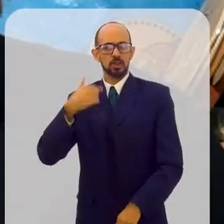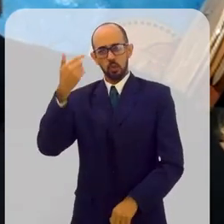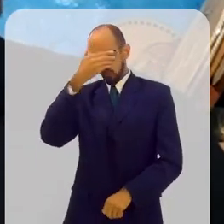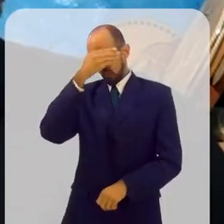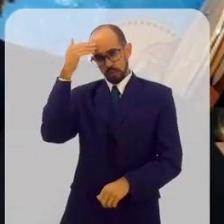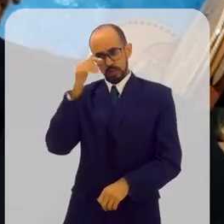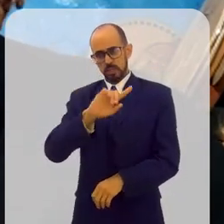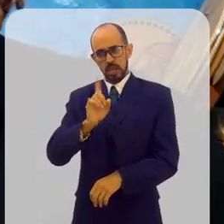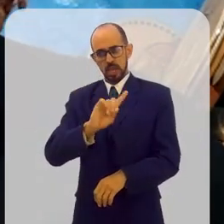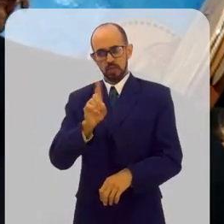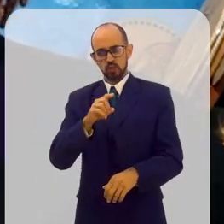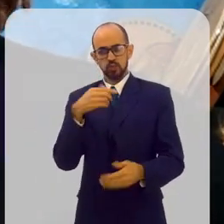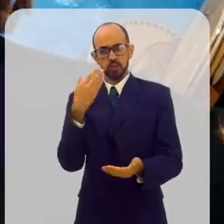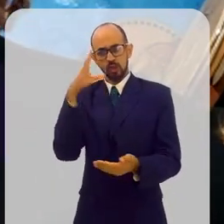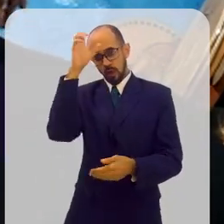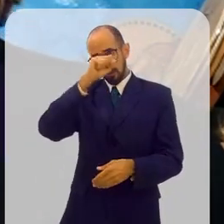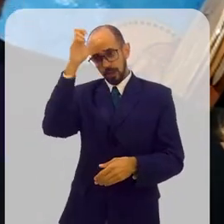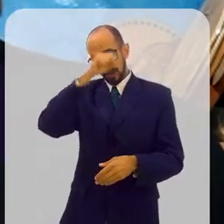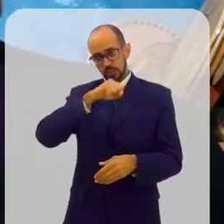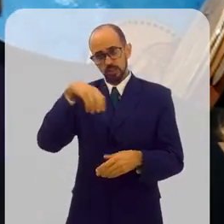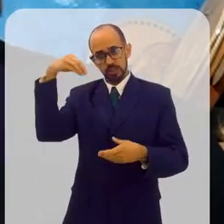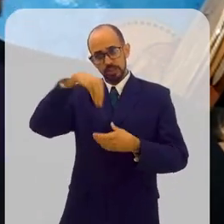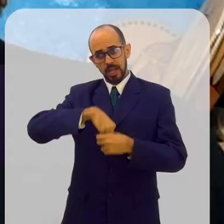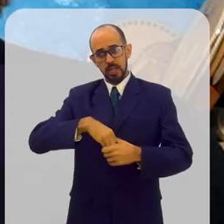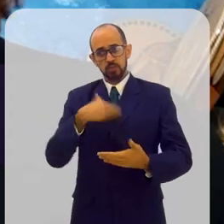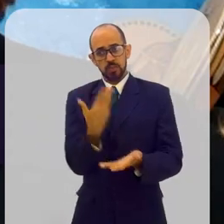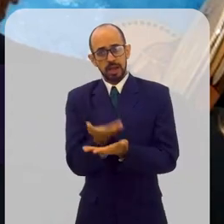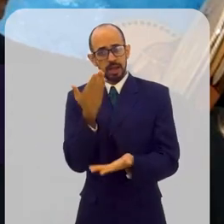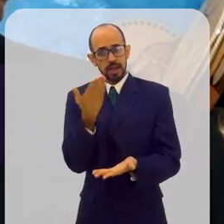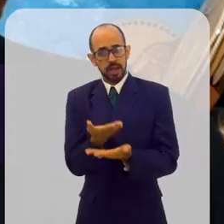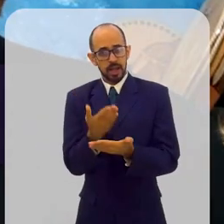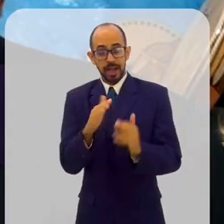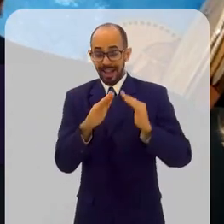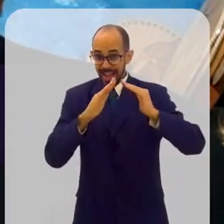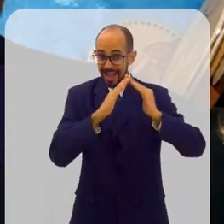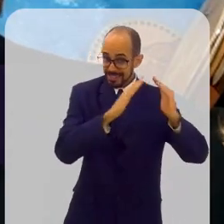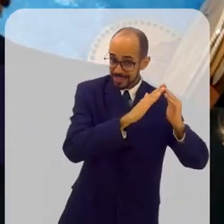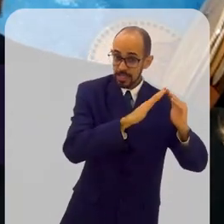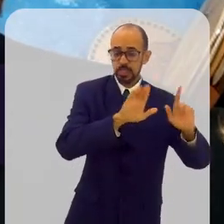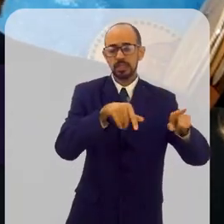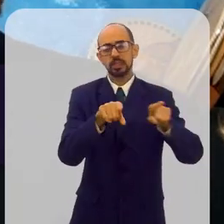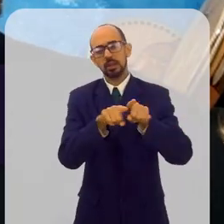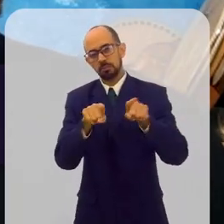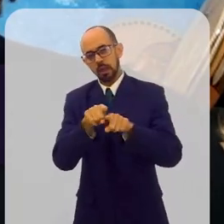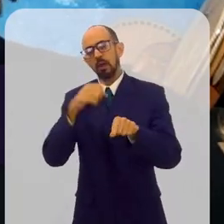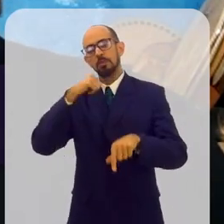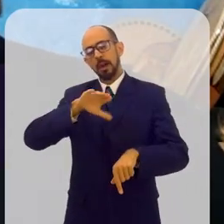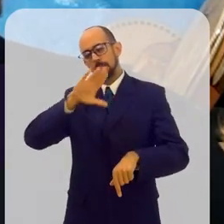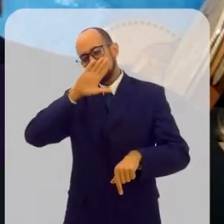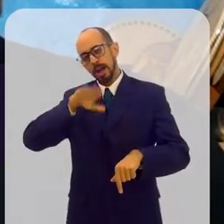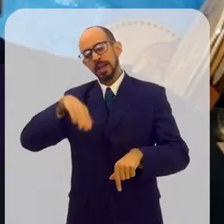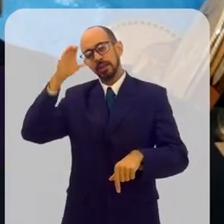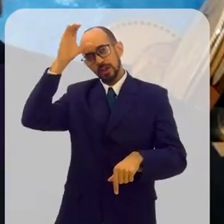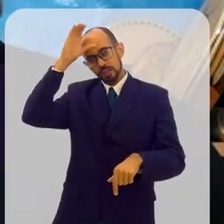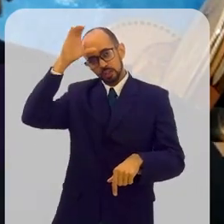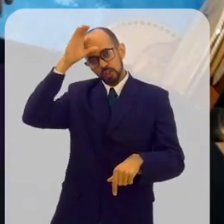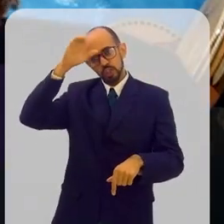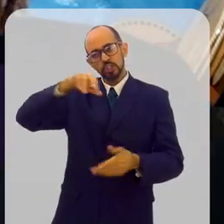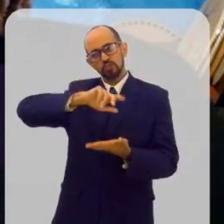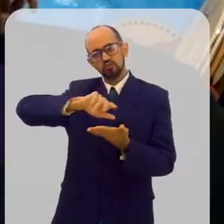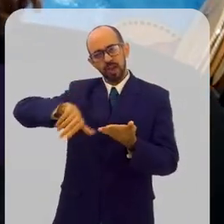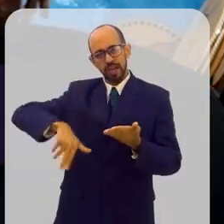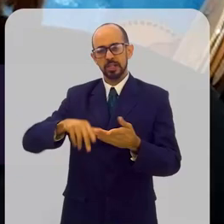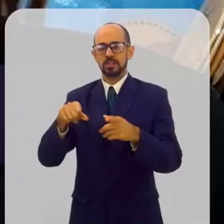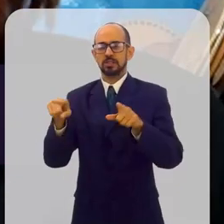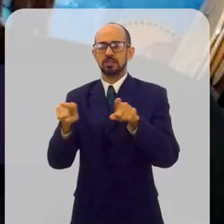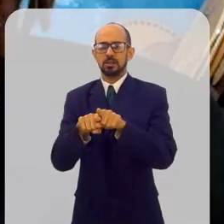mas eu não esqueço, né, do quanto que eu aprendi dentro da minha casa, com os meus tios, com a minha mãe, com as minhas tias,